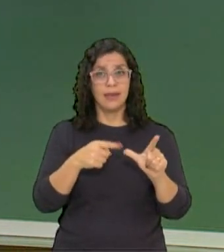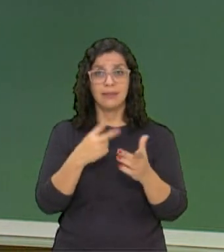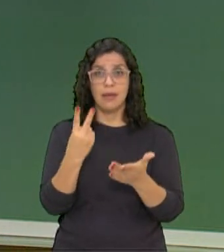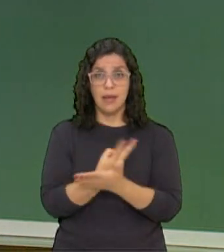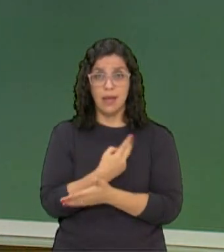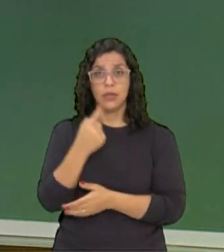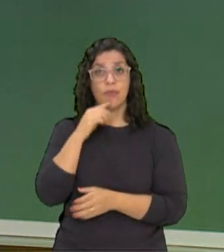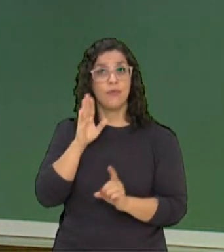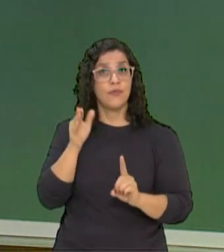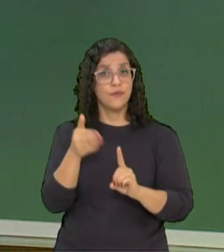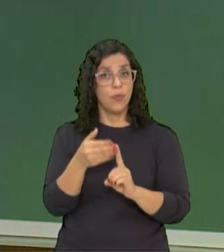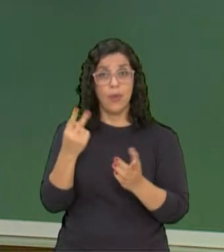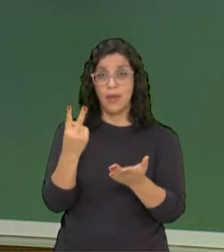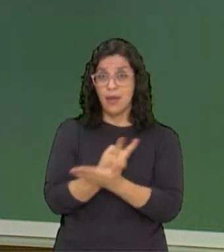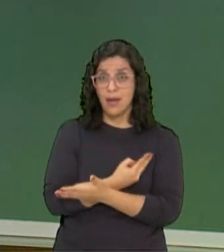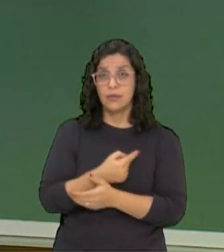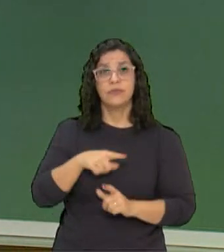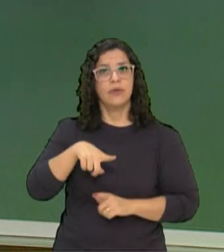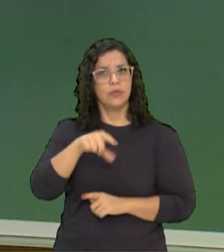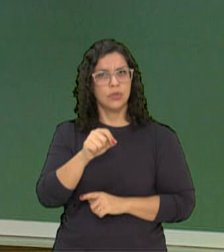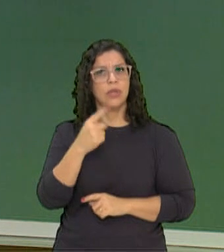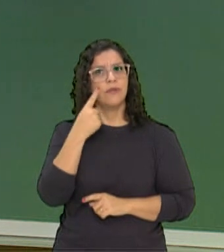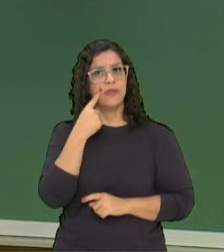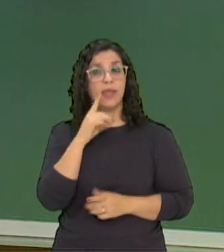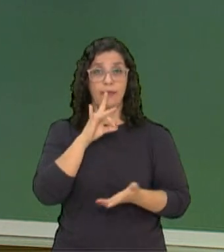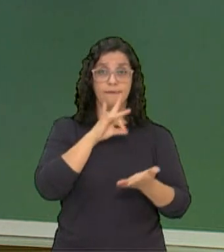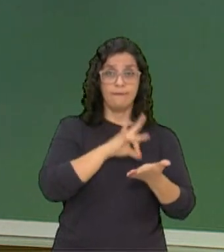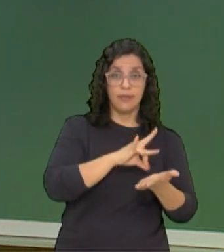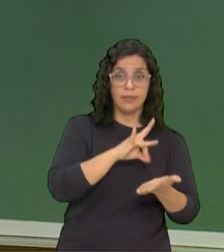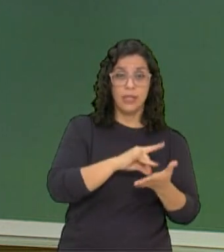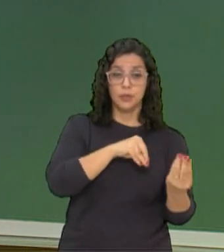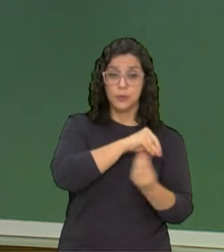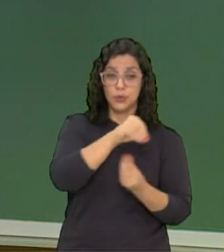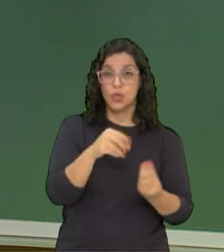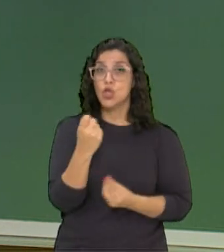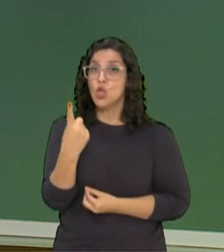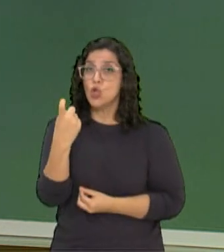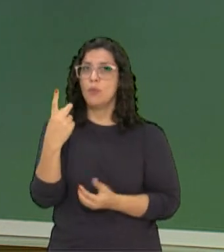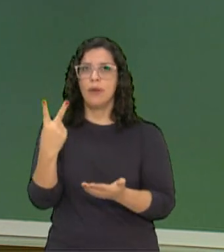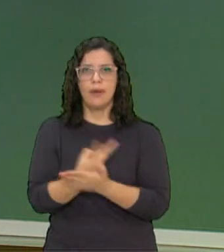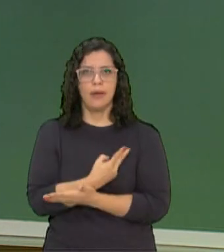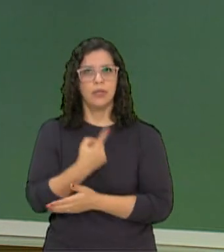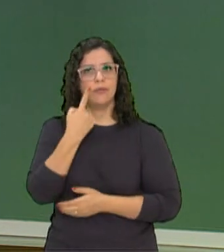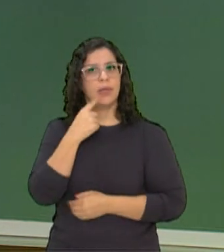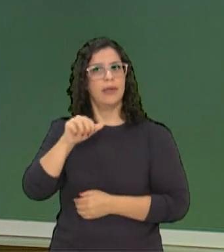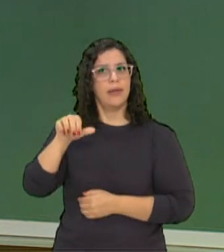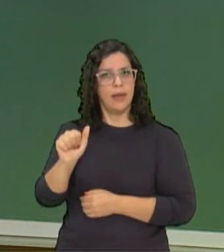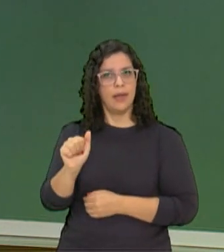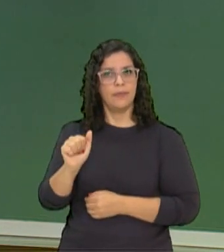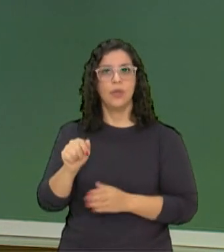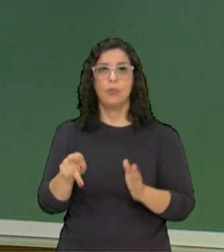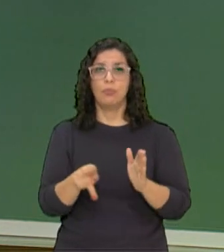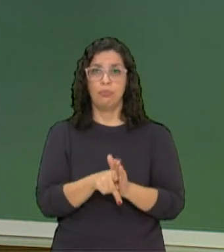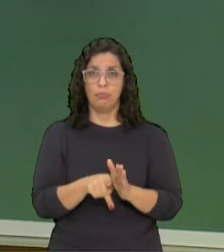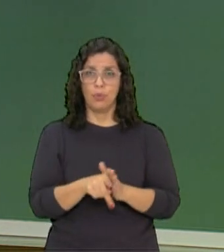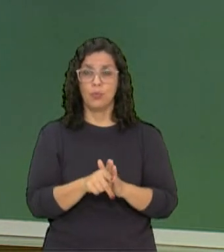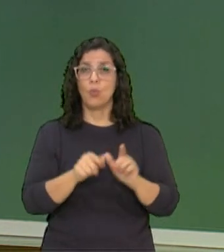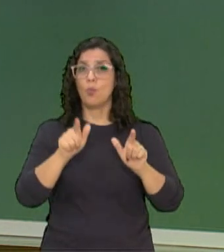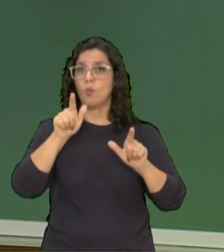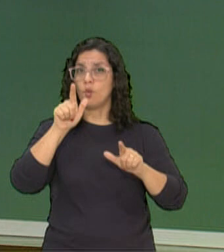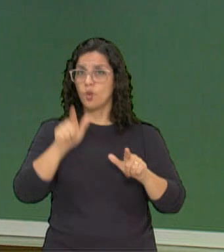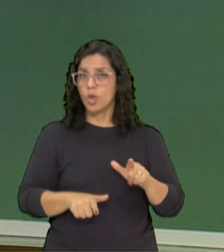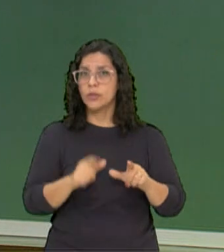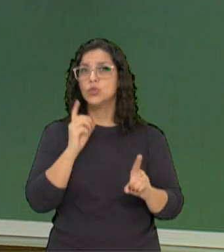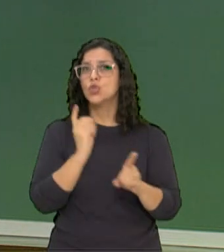seja, foca aqui na incorreta. Então, vão ter verdadeiras e uma delas vai ser incorreta. Letra A. O tecido muscular liso